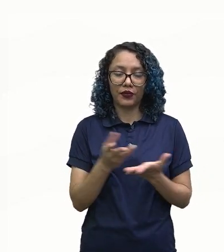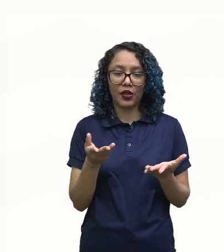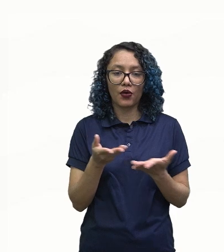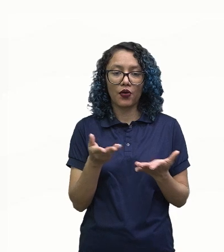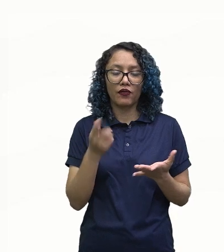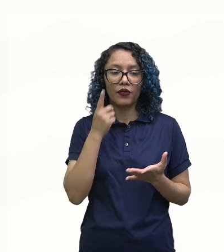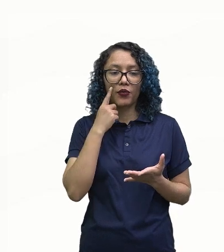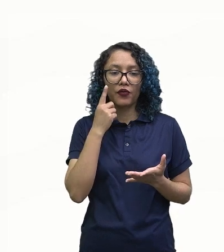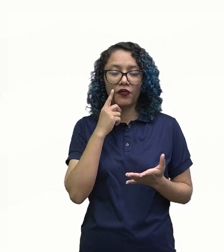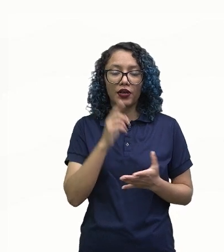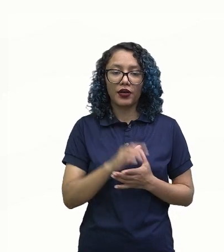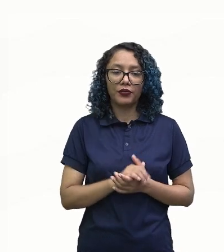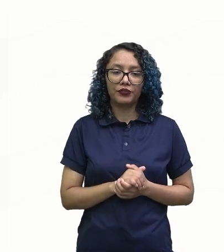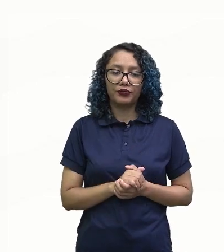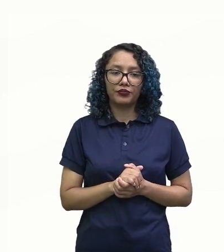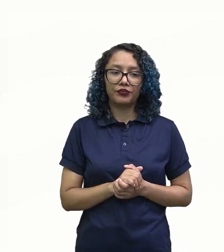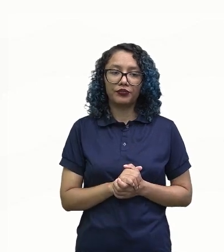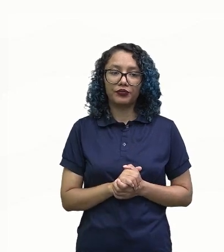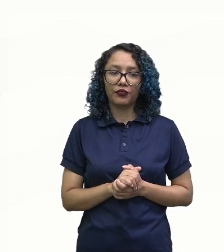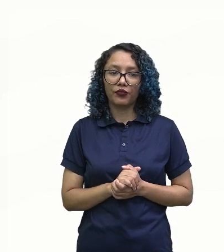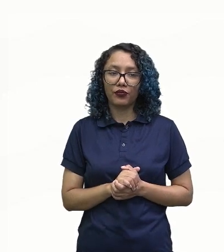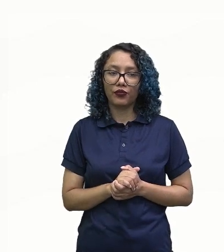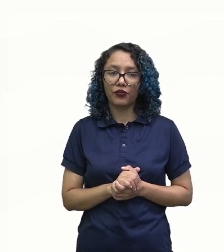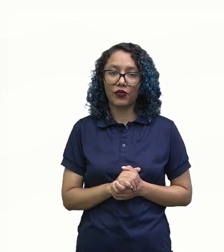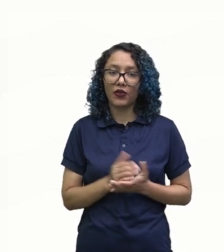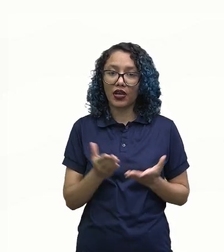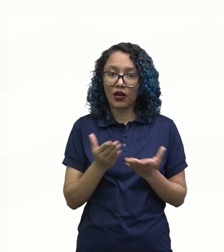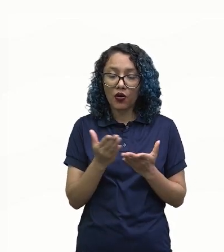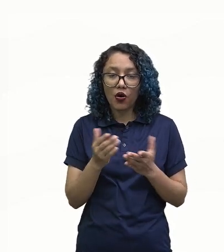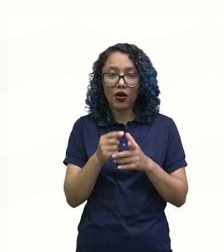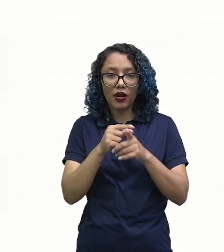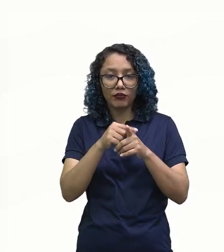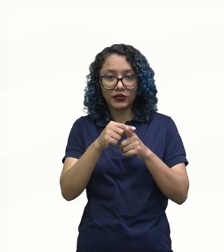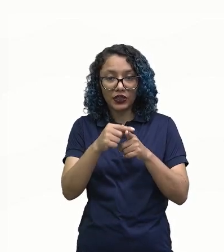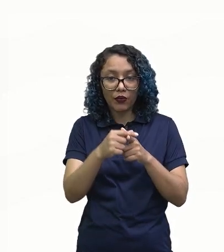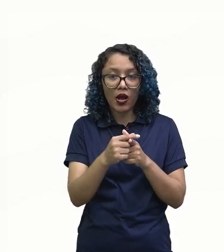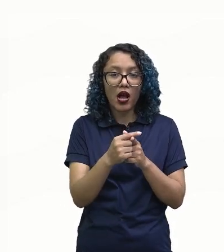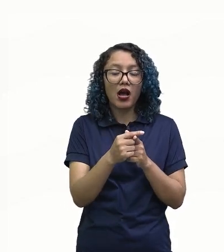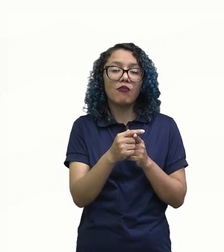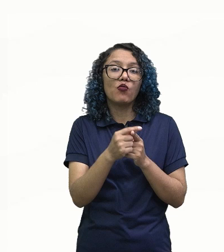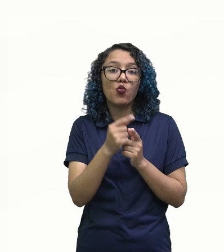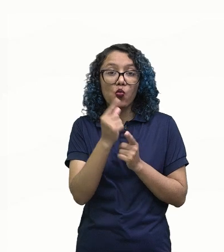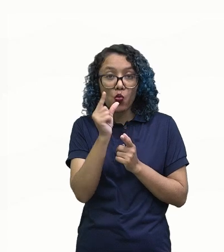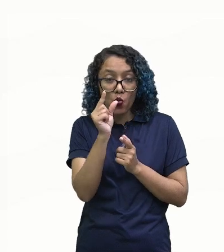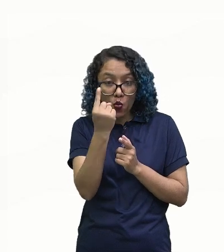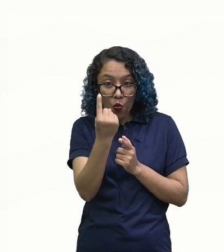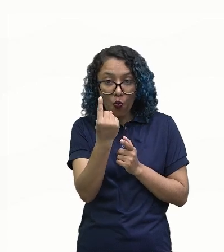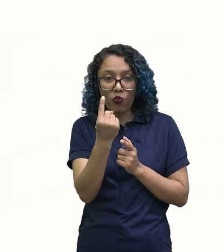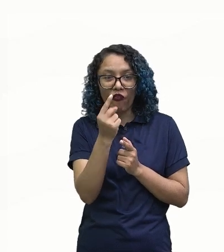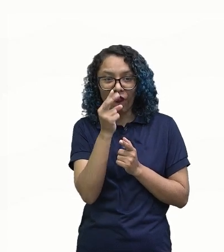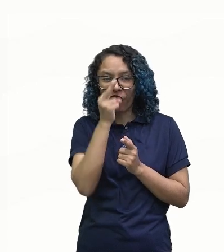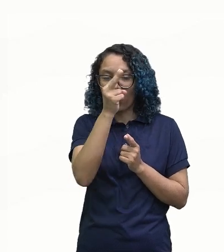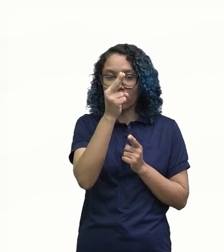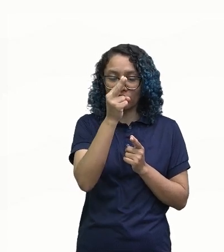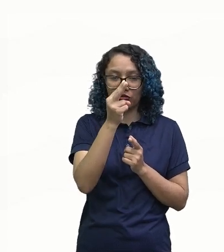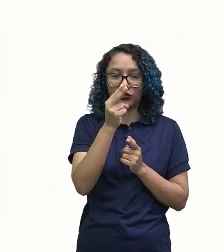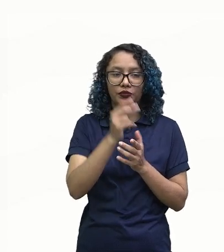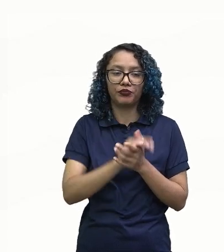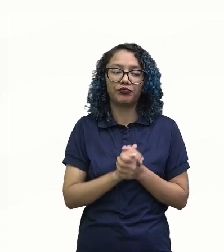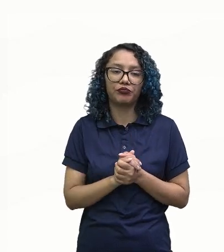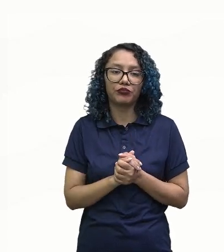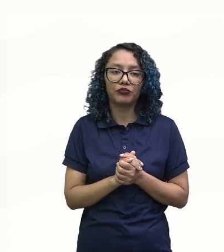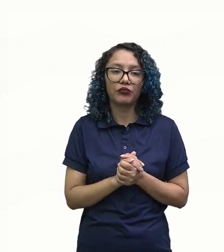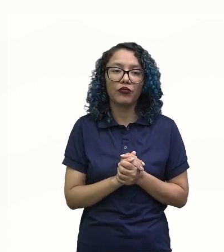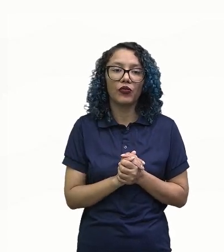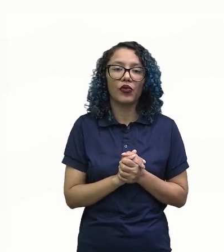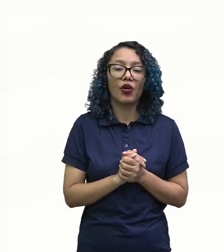agora os monossílabos tônicos. Os monossílabos tônicos, eles podem ser